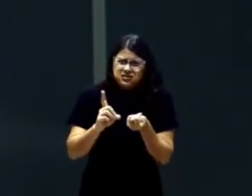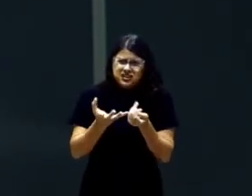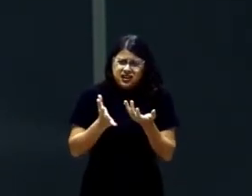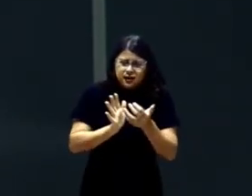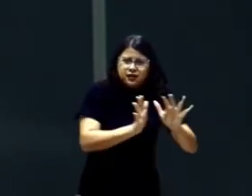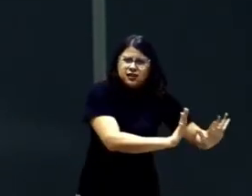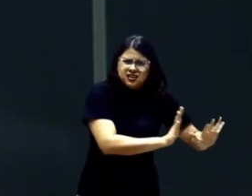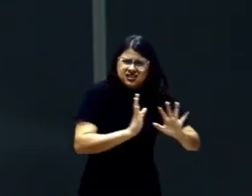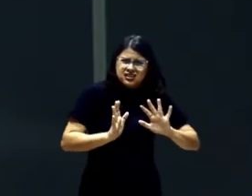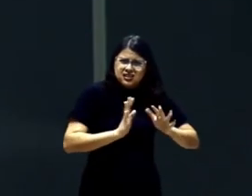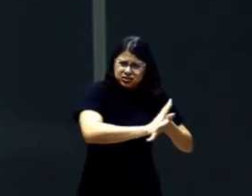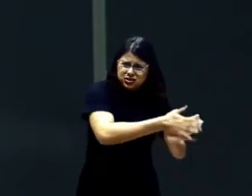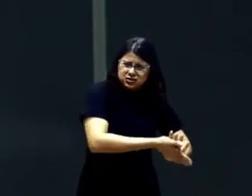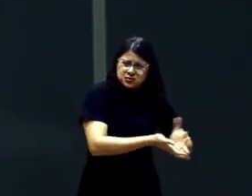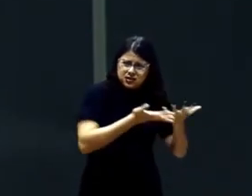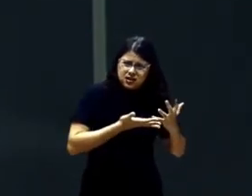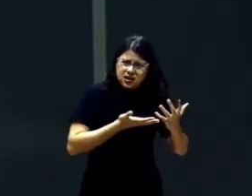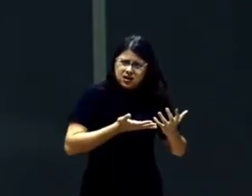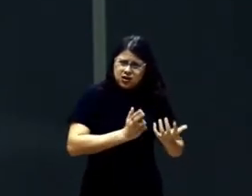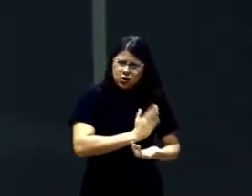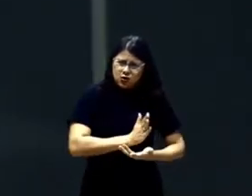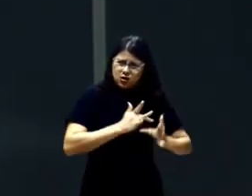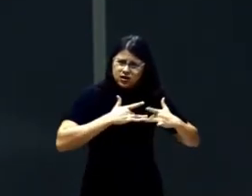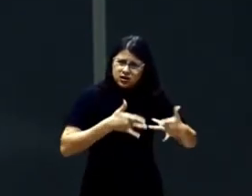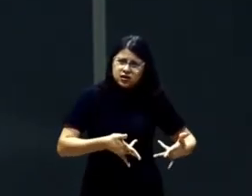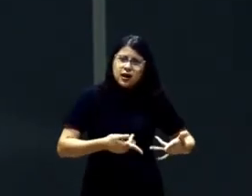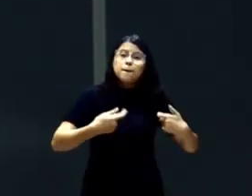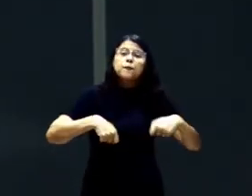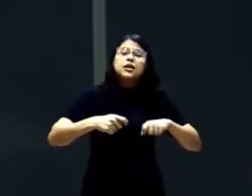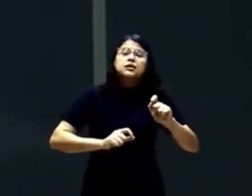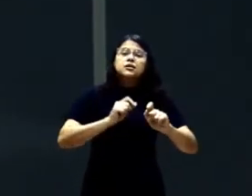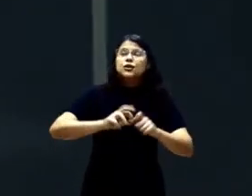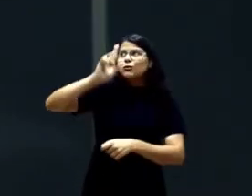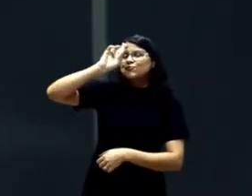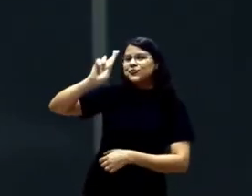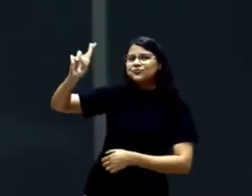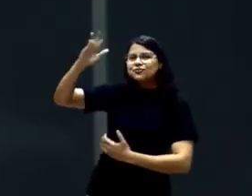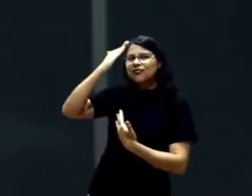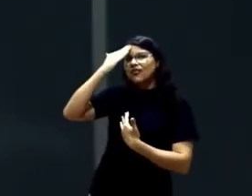é agradecer ao Senhor, é reconhecer o Senhor